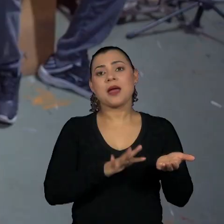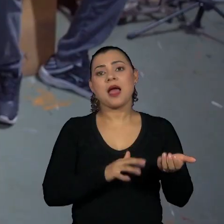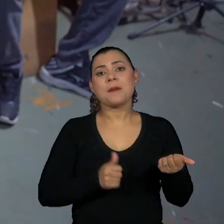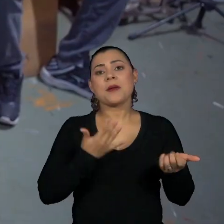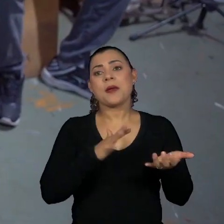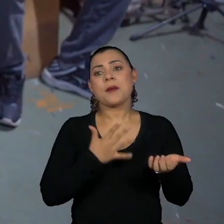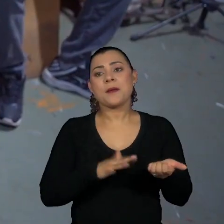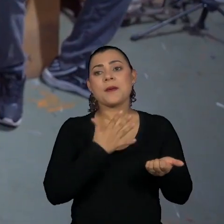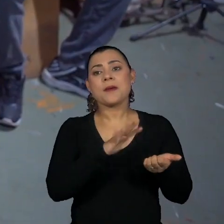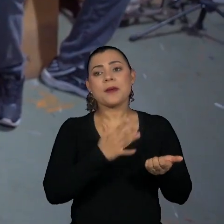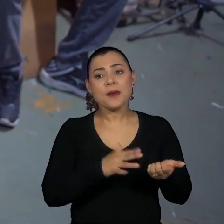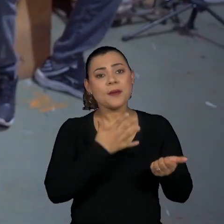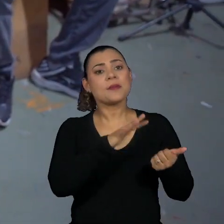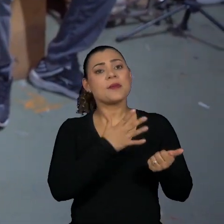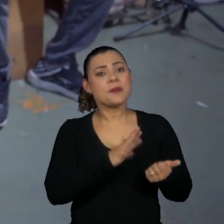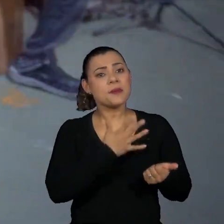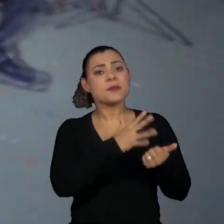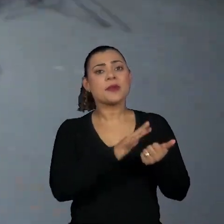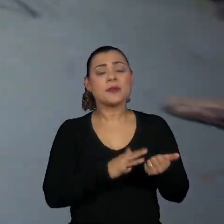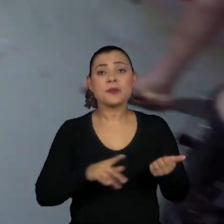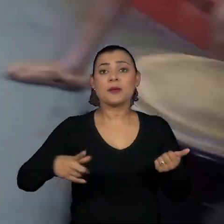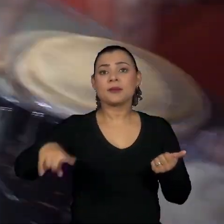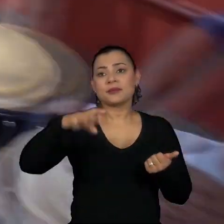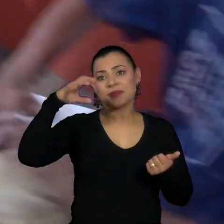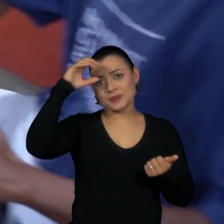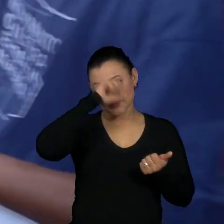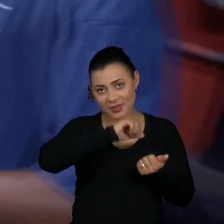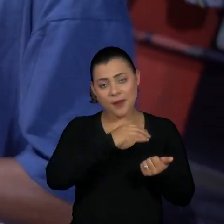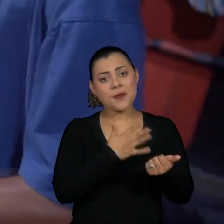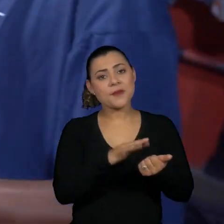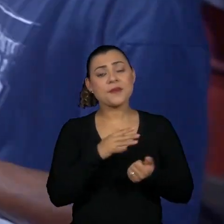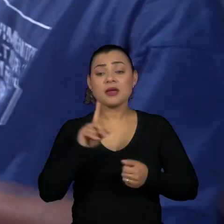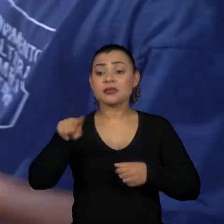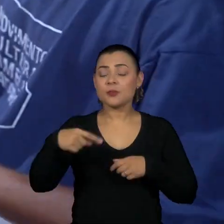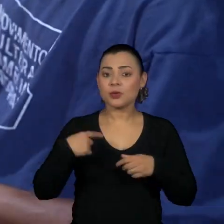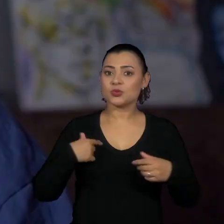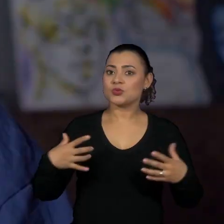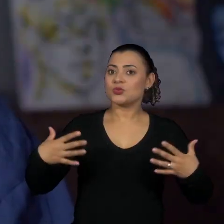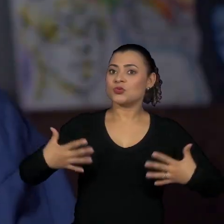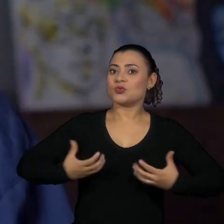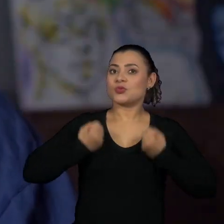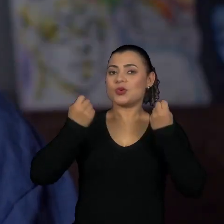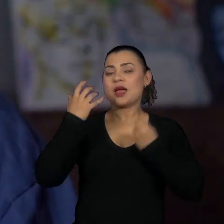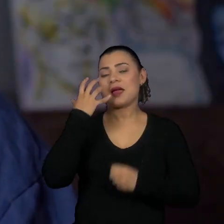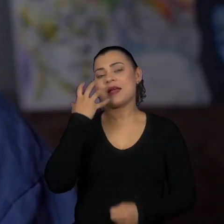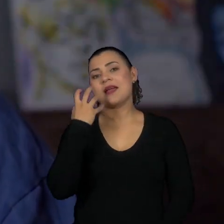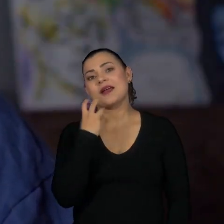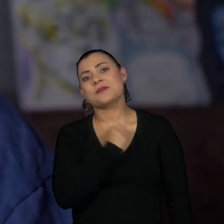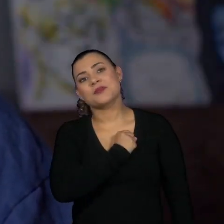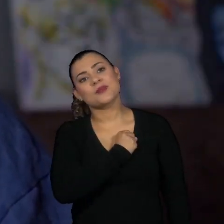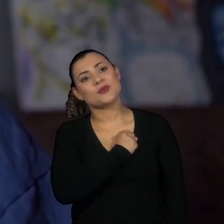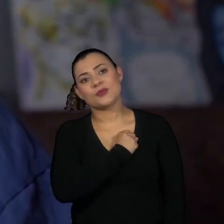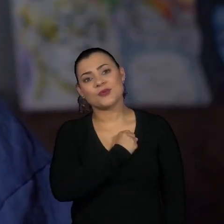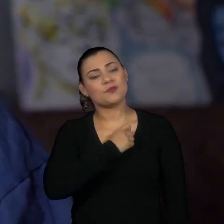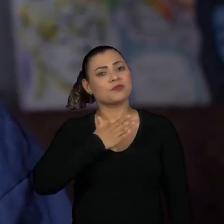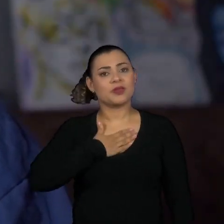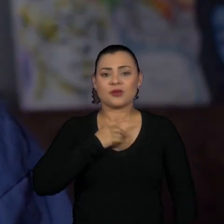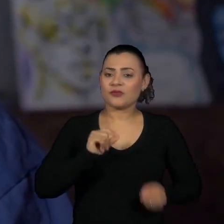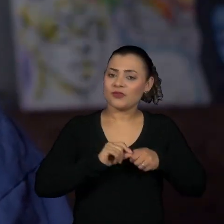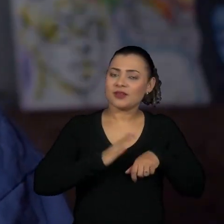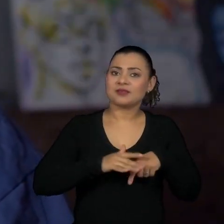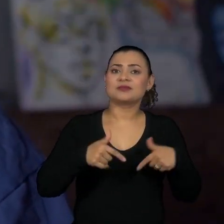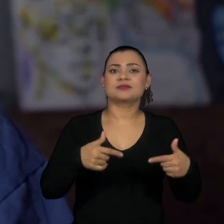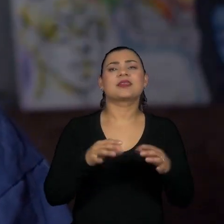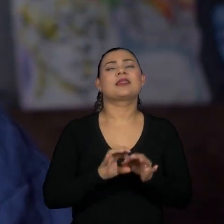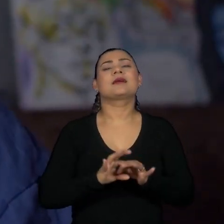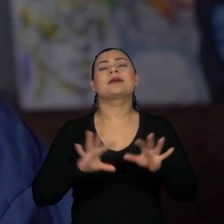né? Pra ensinar a galera a entrar num ritmo. E aí depois que eu vim foi tipo amor à primeira vista. Faço o que eu gosto, fico